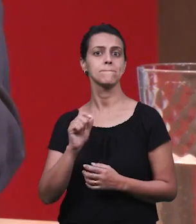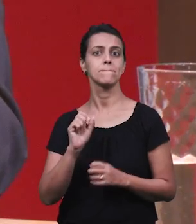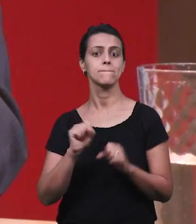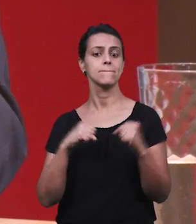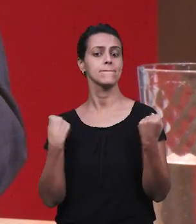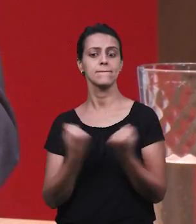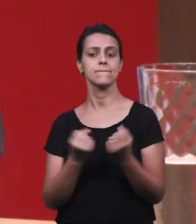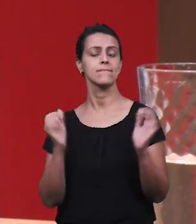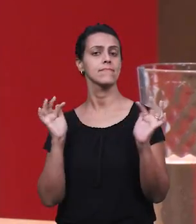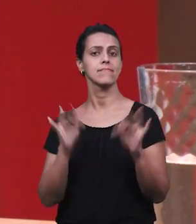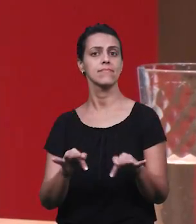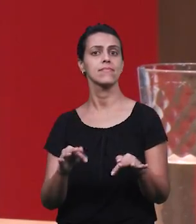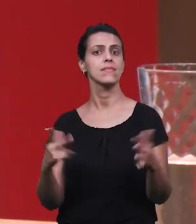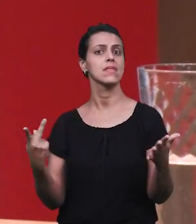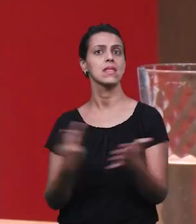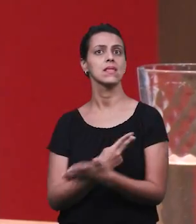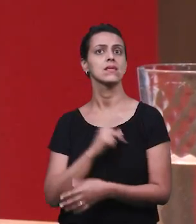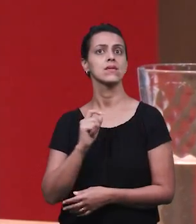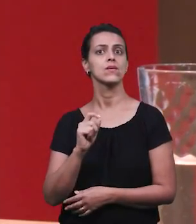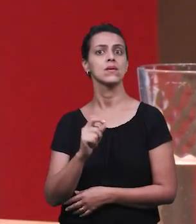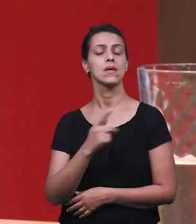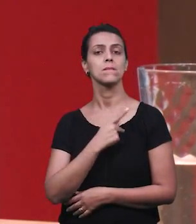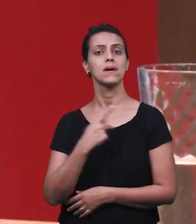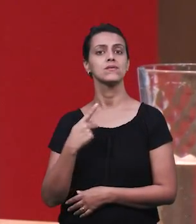terminou o seminário, apareceu um pastor da Holanda,